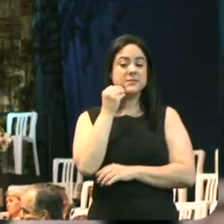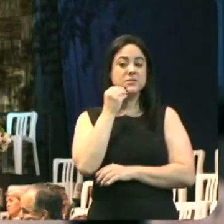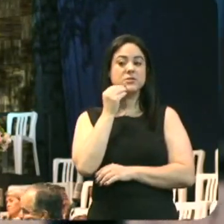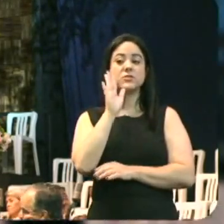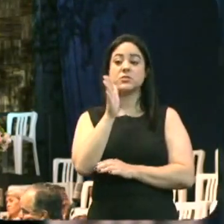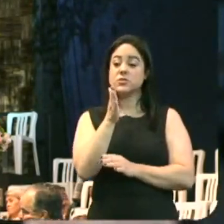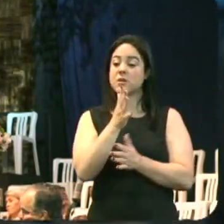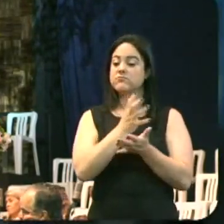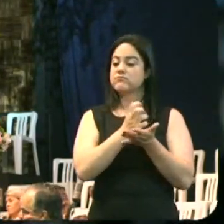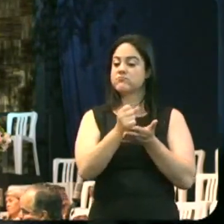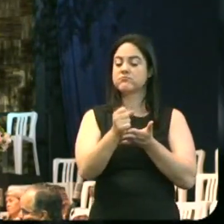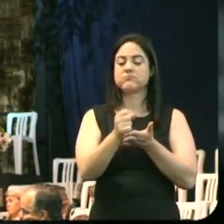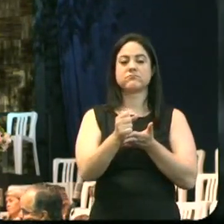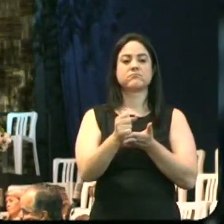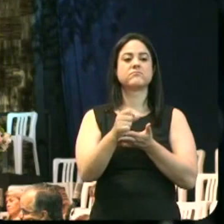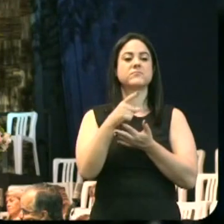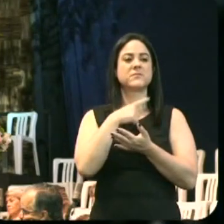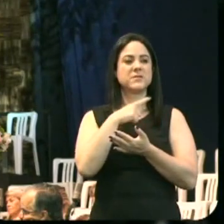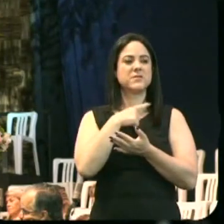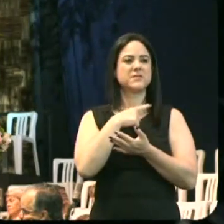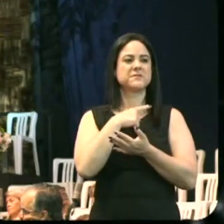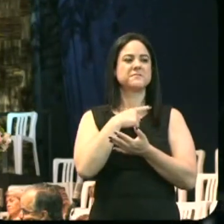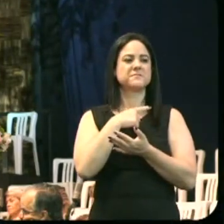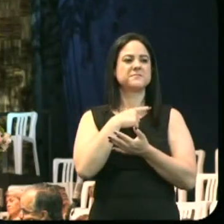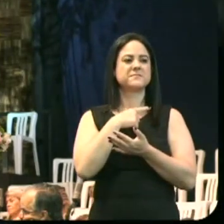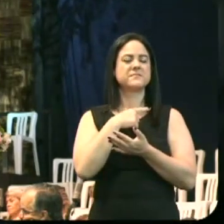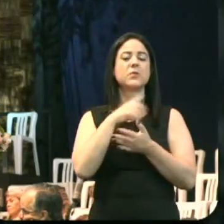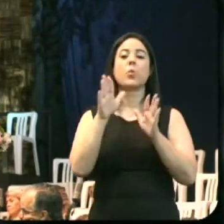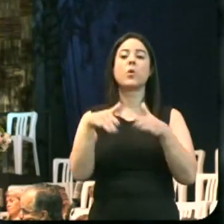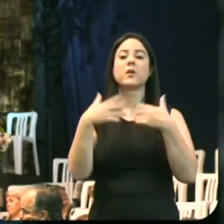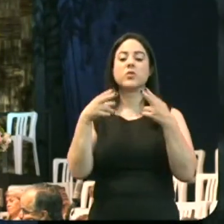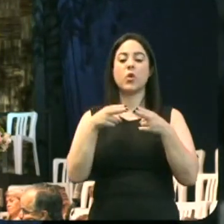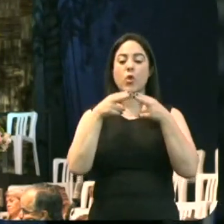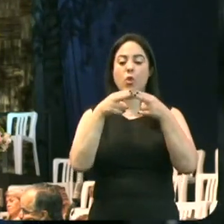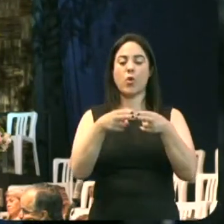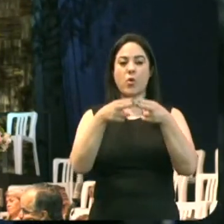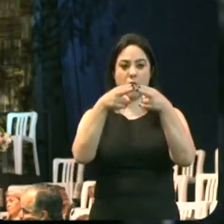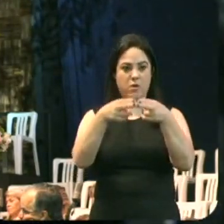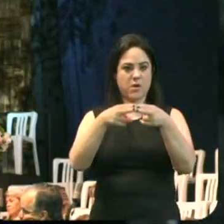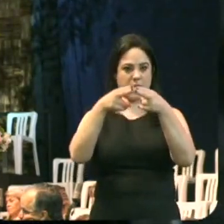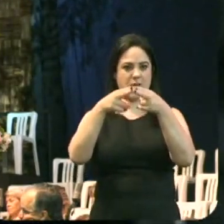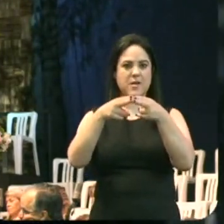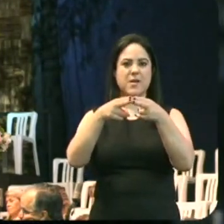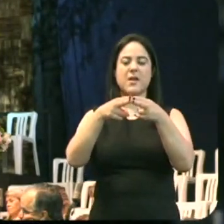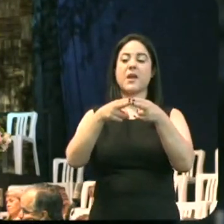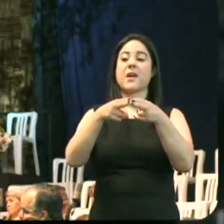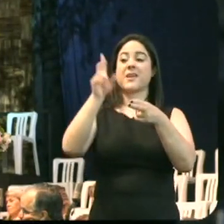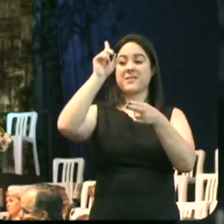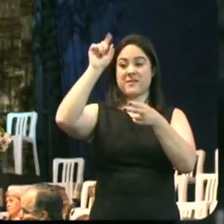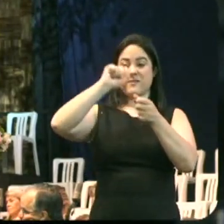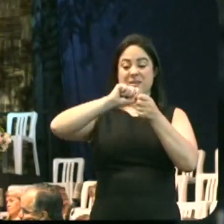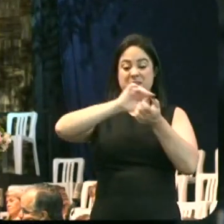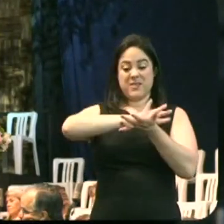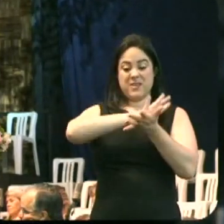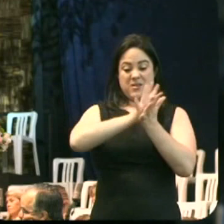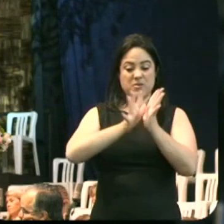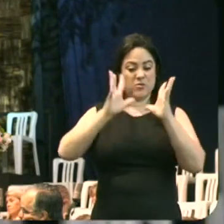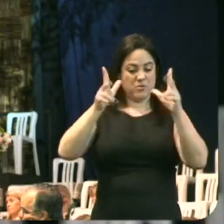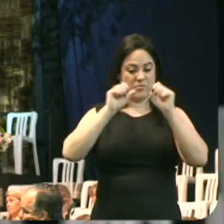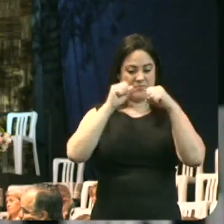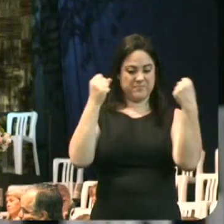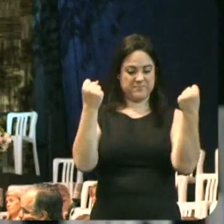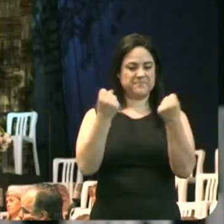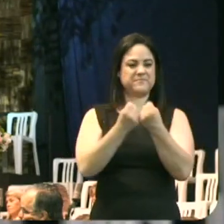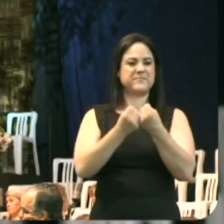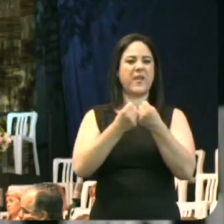já passou, ela passou no dilúvio, onde Deus decidiu destruir toda aquela sociedade